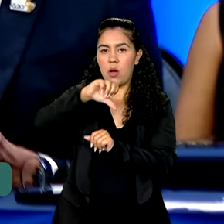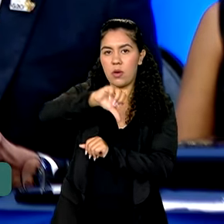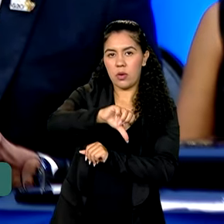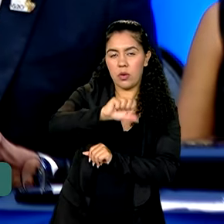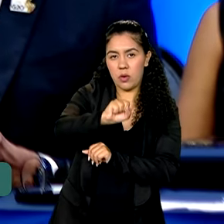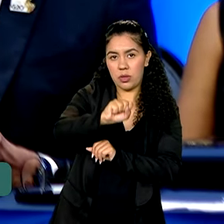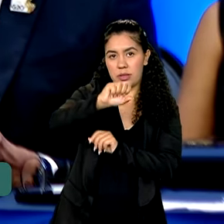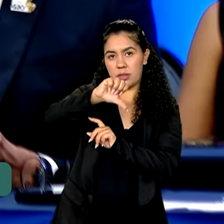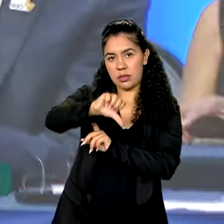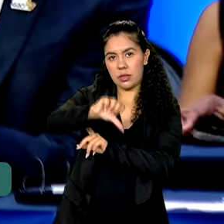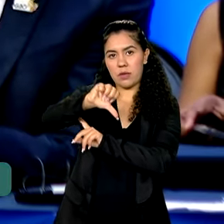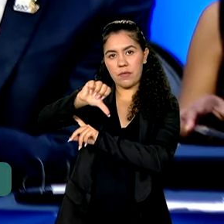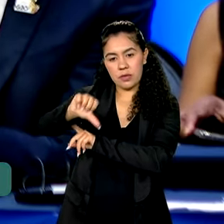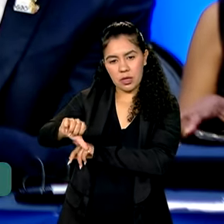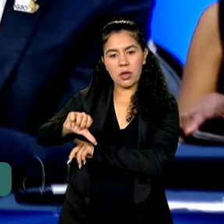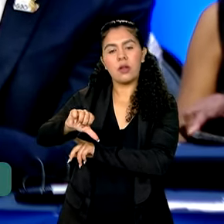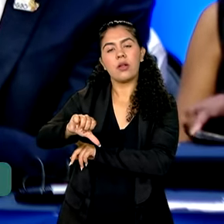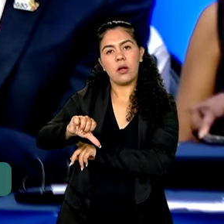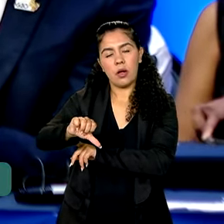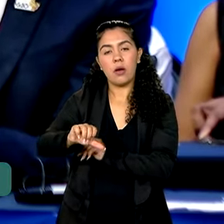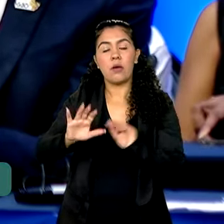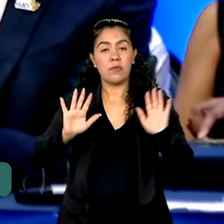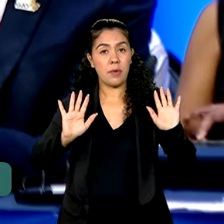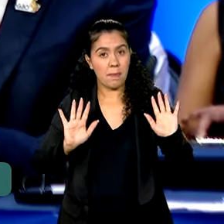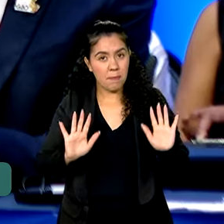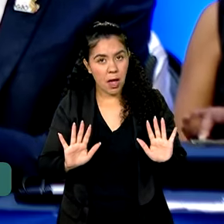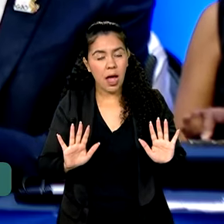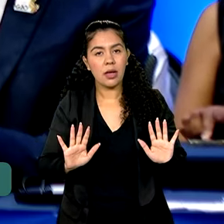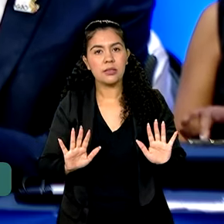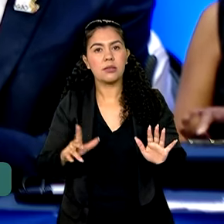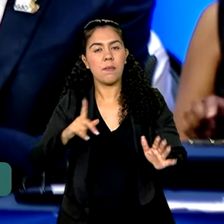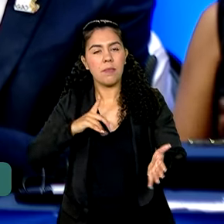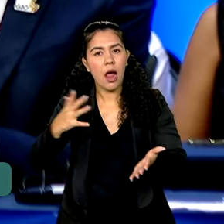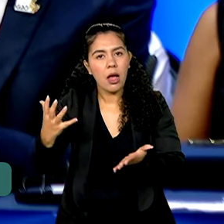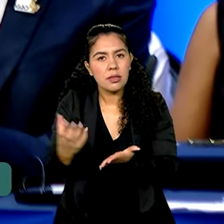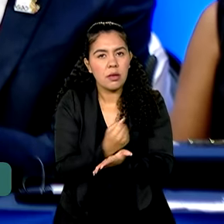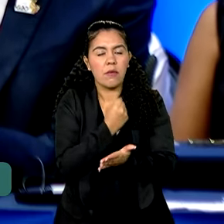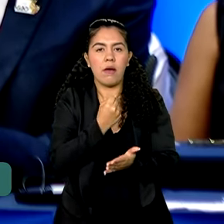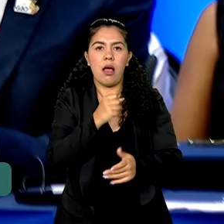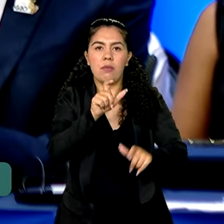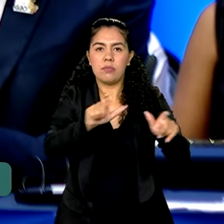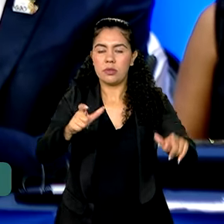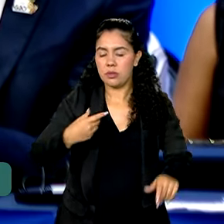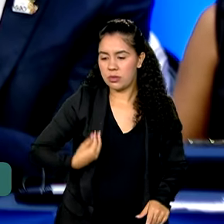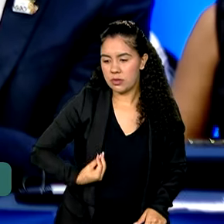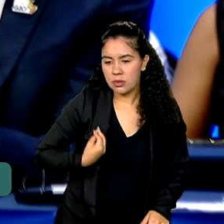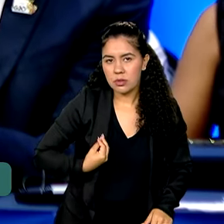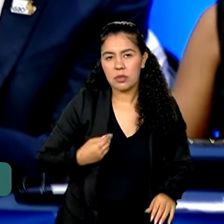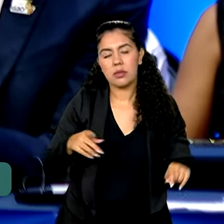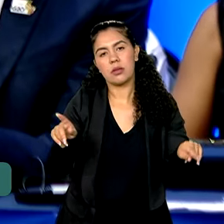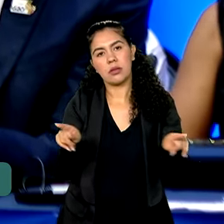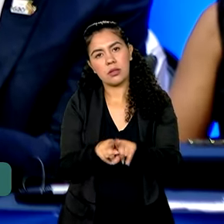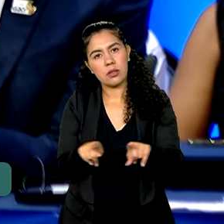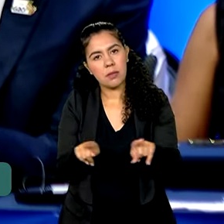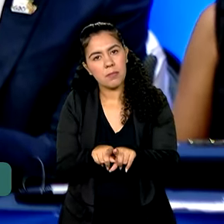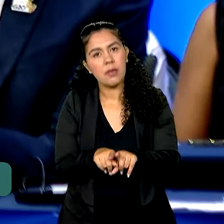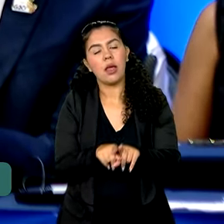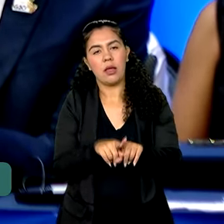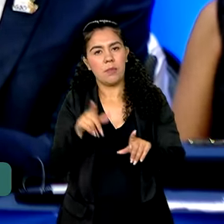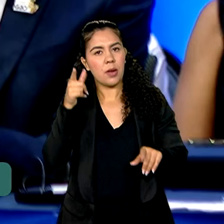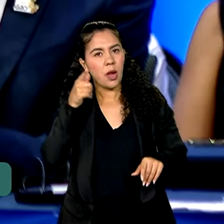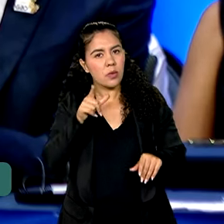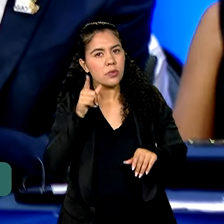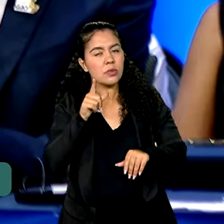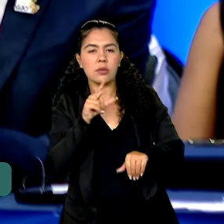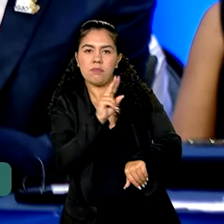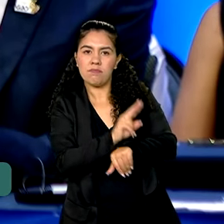899 empreendimentos. Porém, para salvar vidas, para resguardar nossas economias e